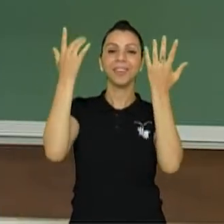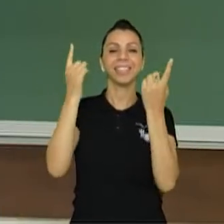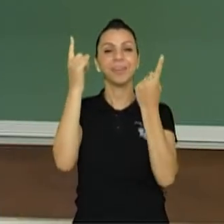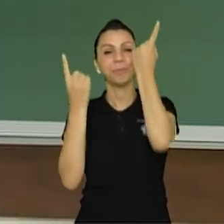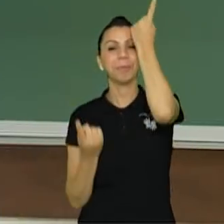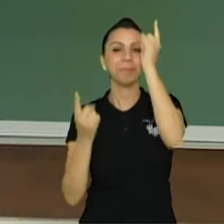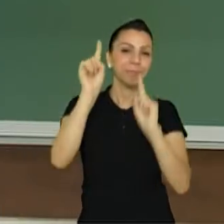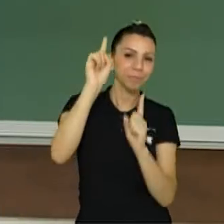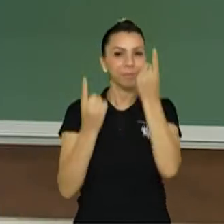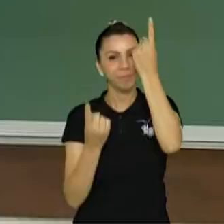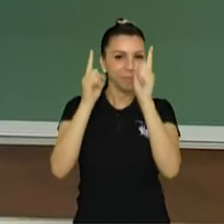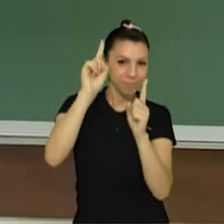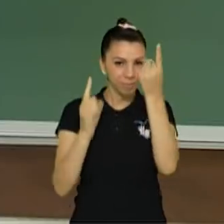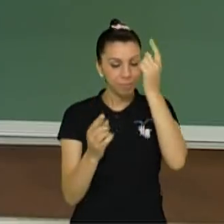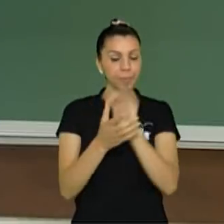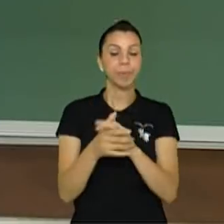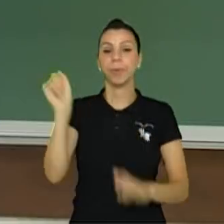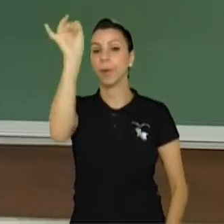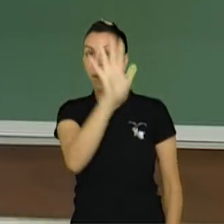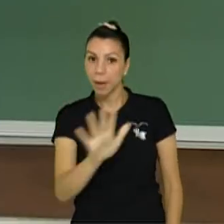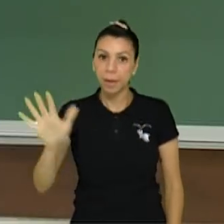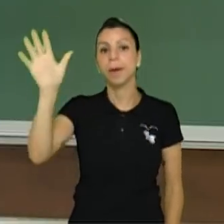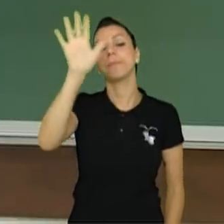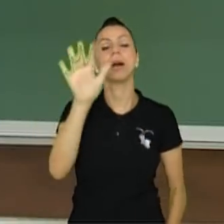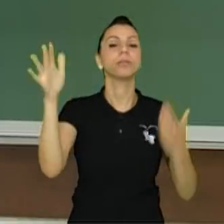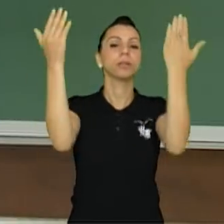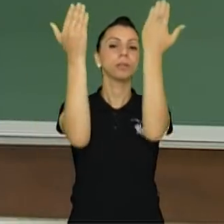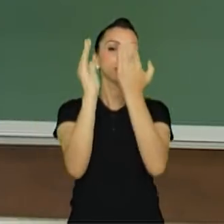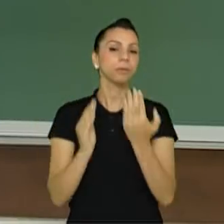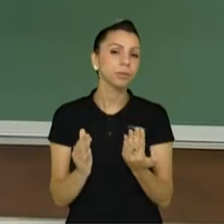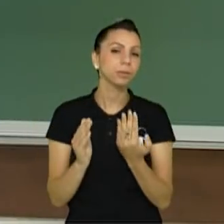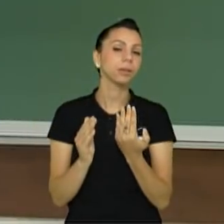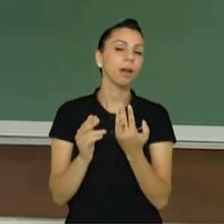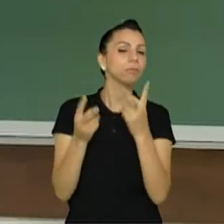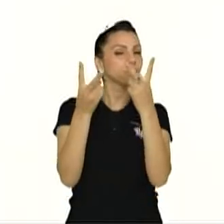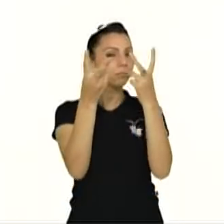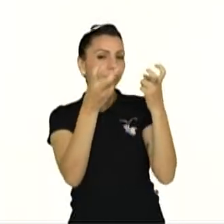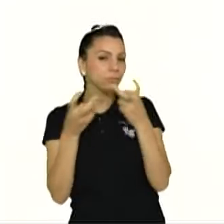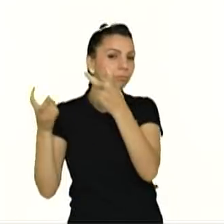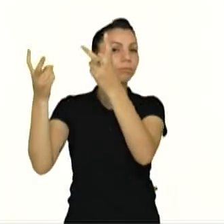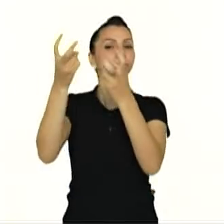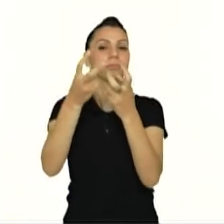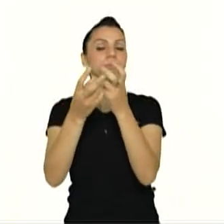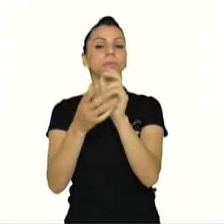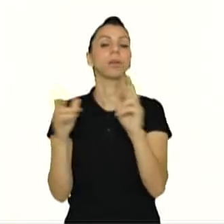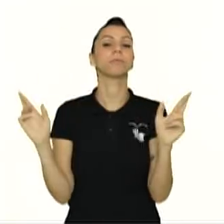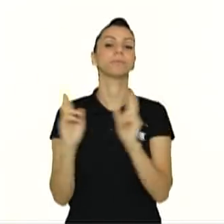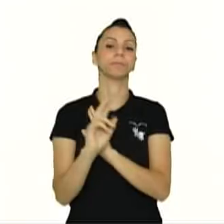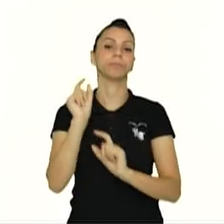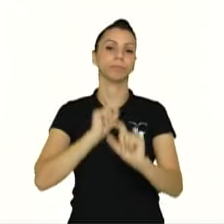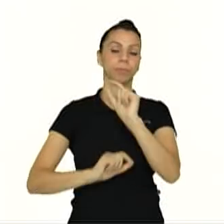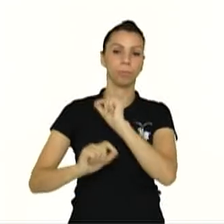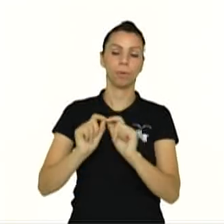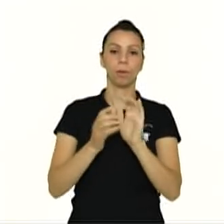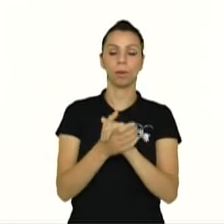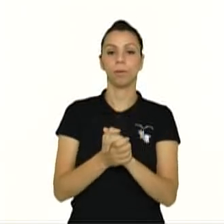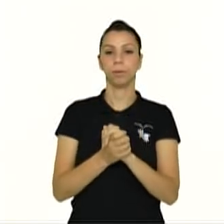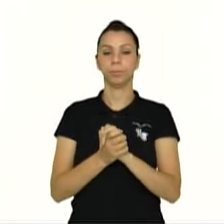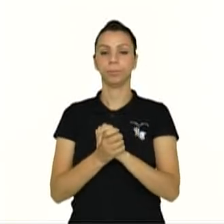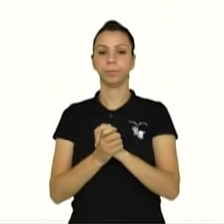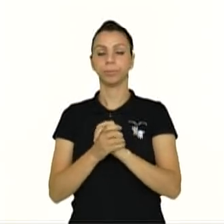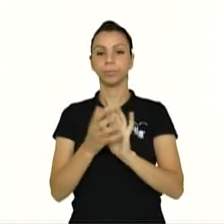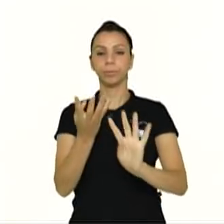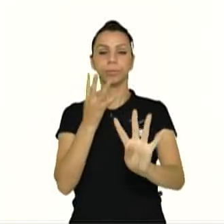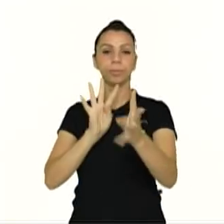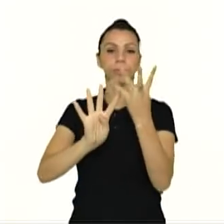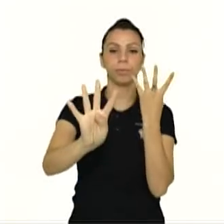Então a imagem que nós acabamos de analisar aqui, de observar, está relacionada a um desfile de escola de